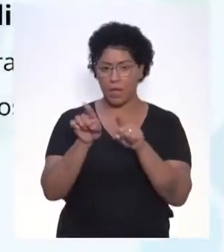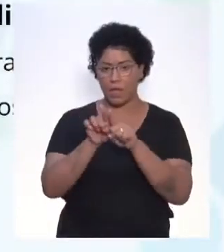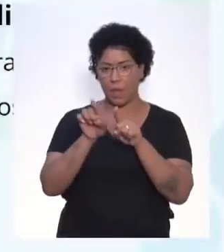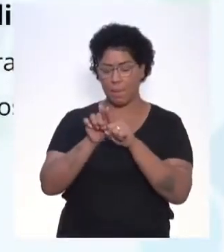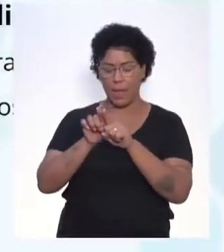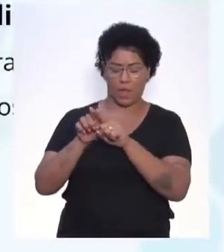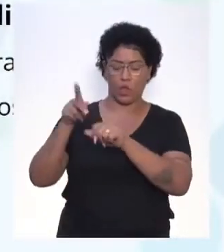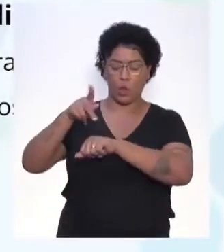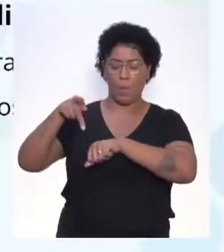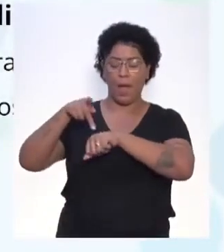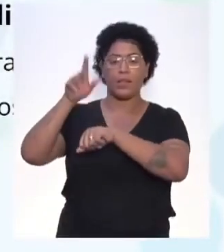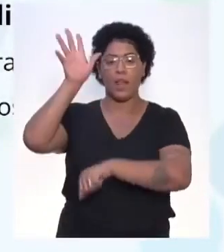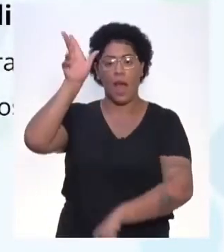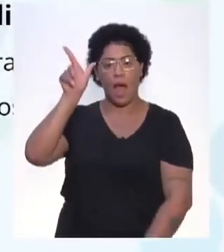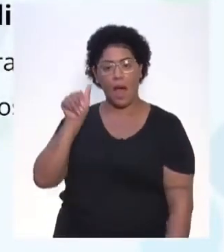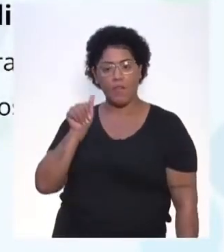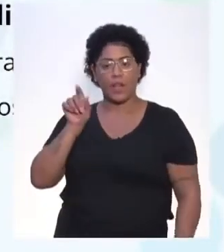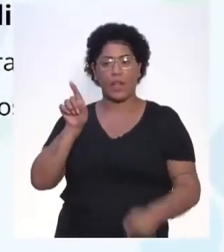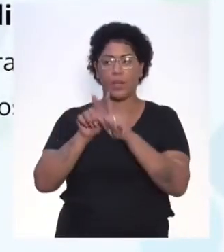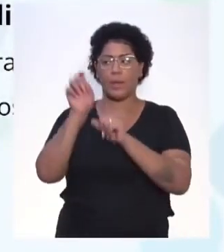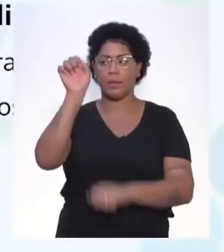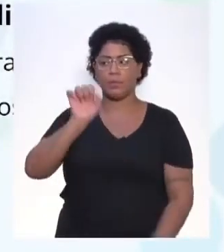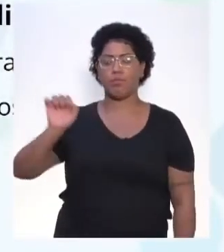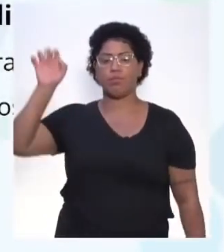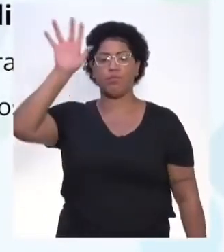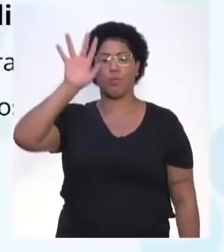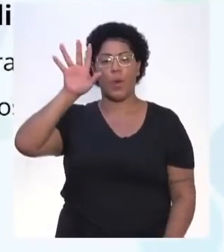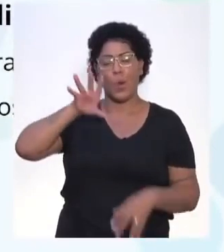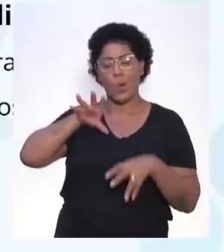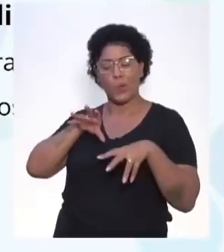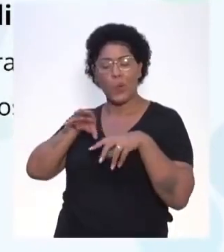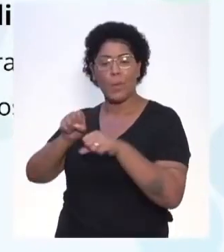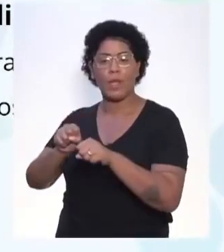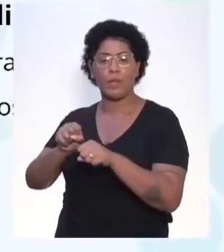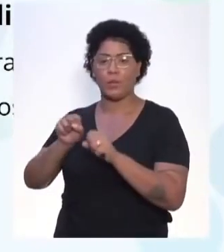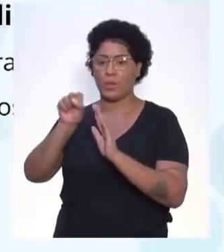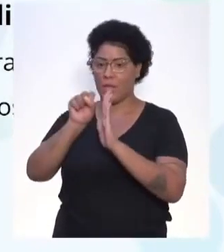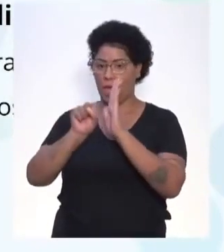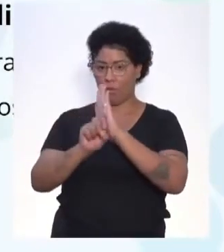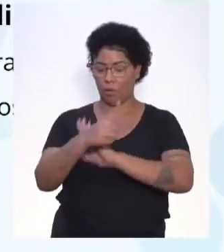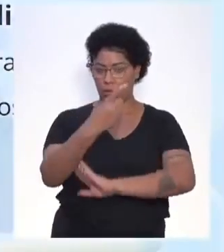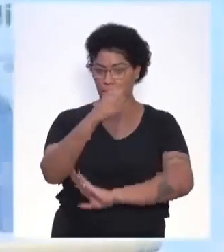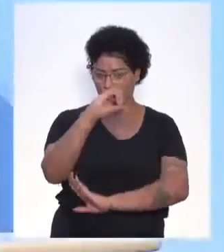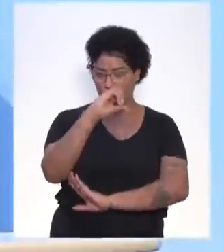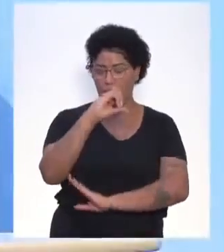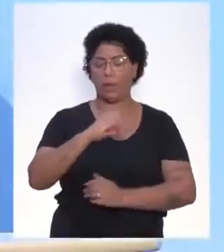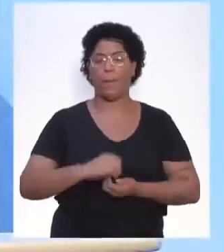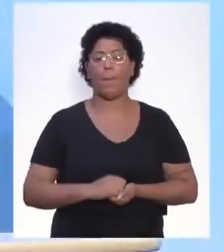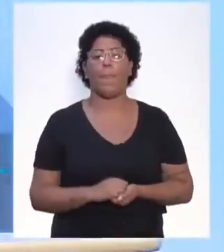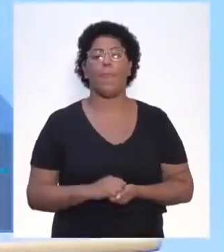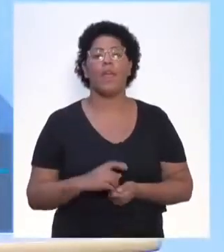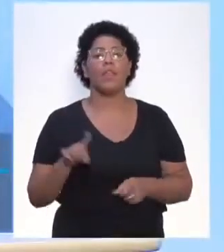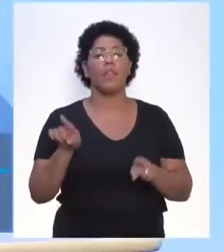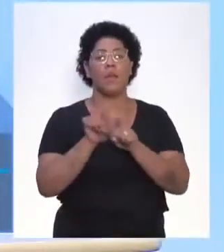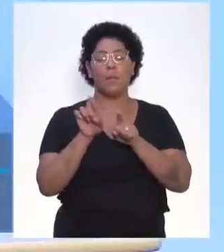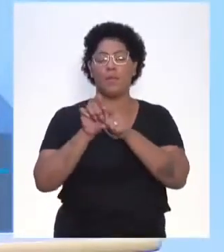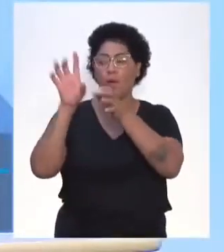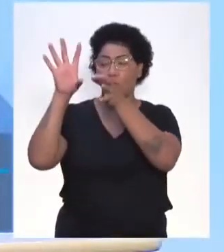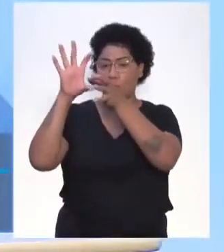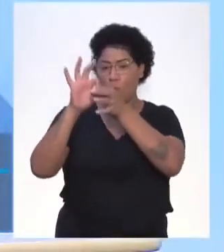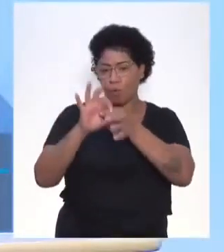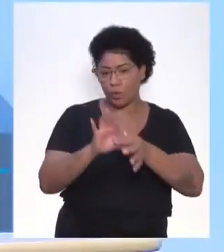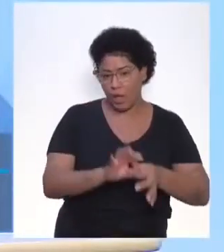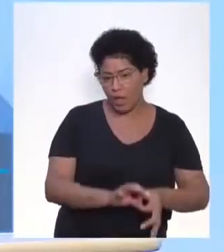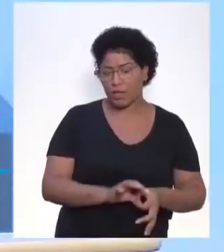e na Ásia no século XIX. Essa será uma série aí de 4 aulas. Falaremos um pouquinho do contexto,